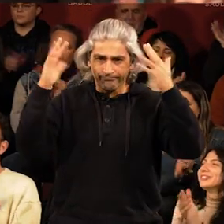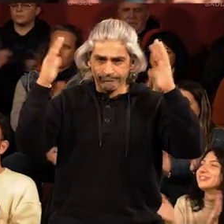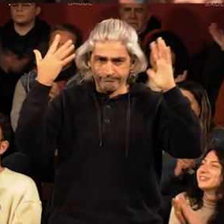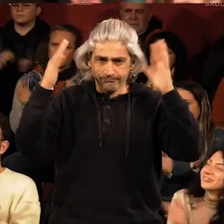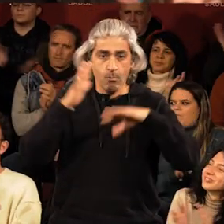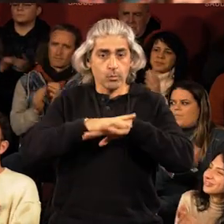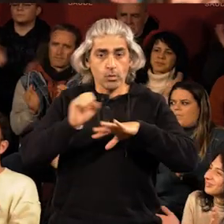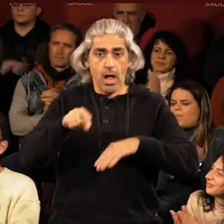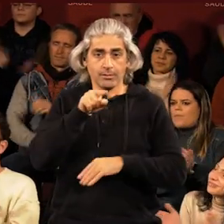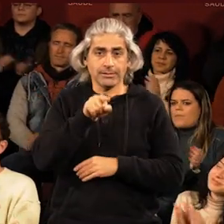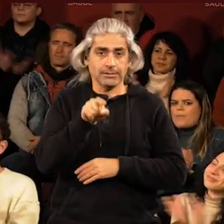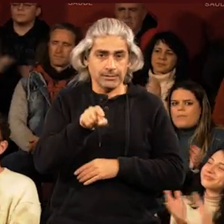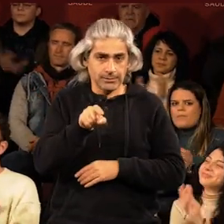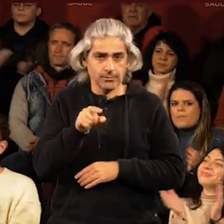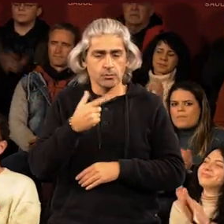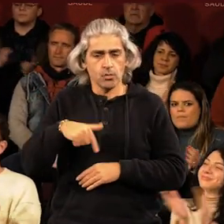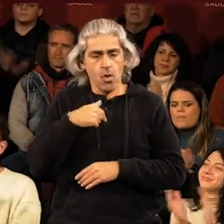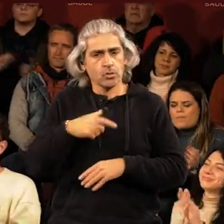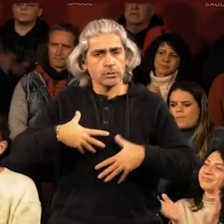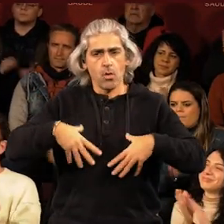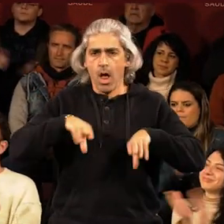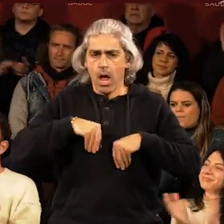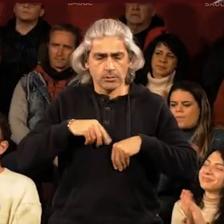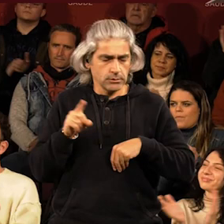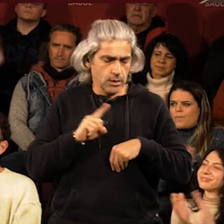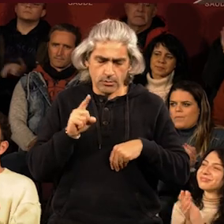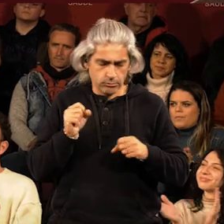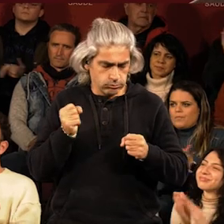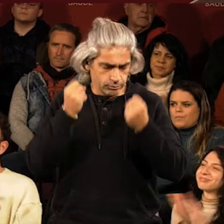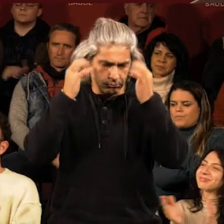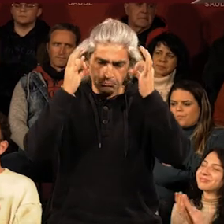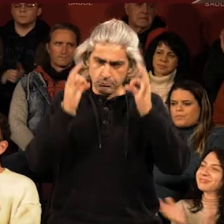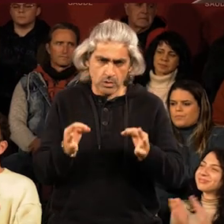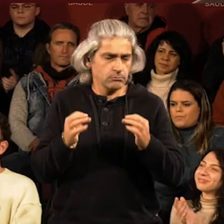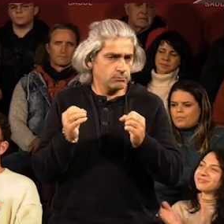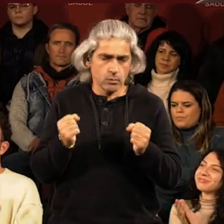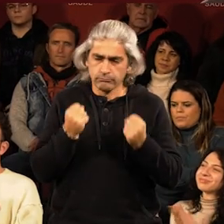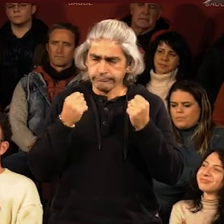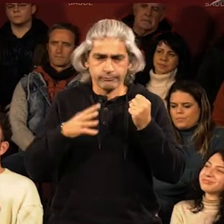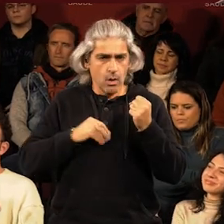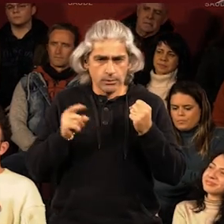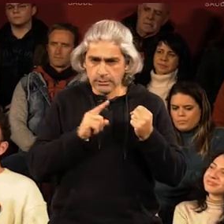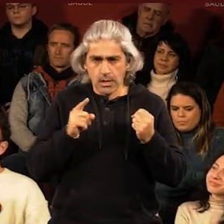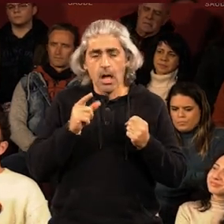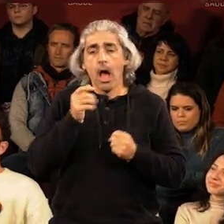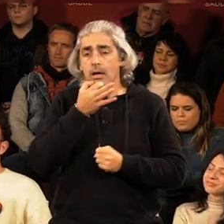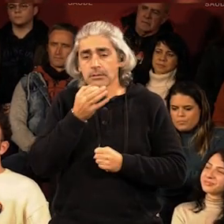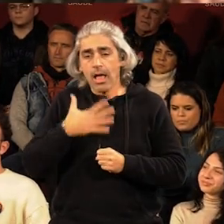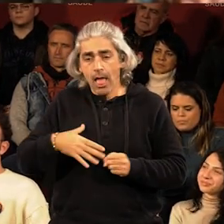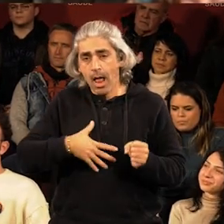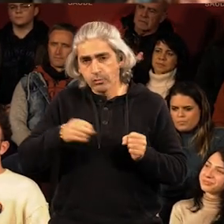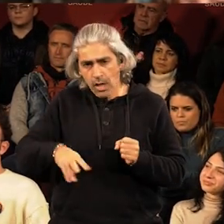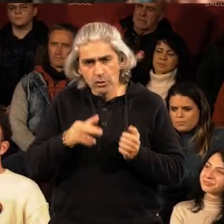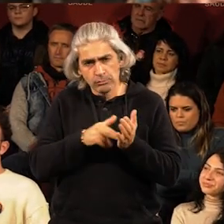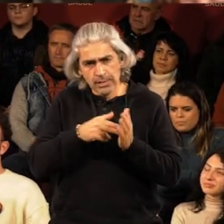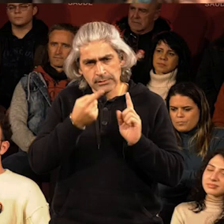e é por isso que nós não aceitamos não aceitamos que uma mulher que queira abortar seja obrigada a